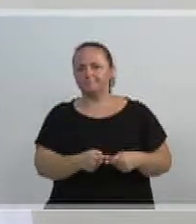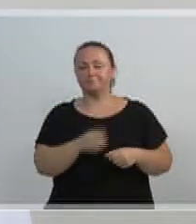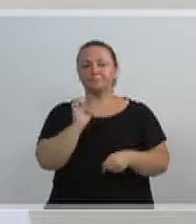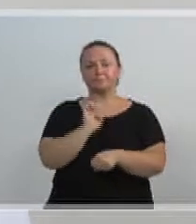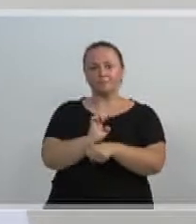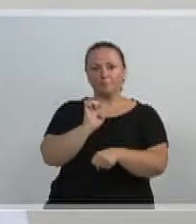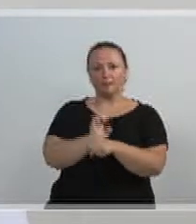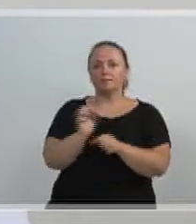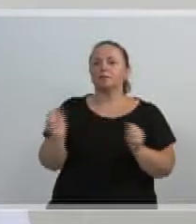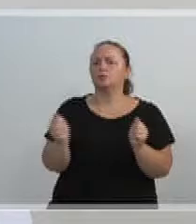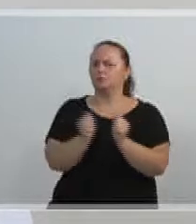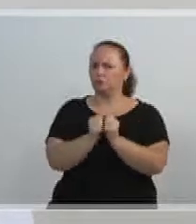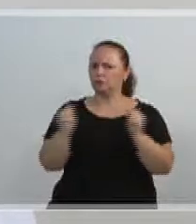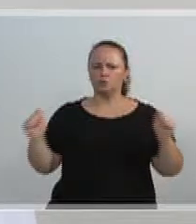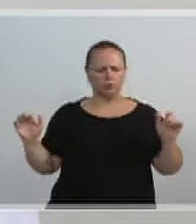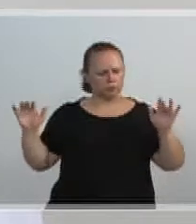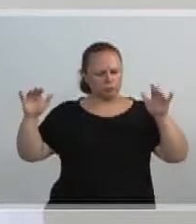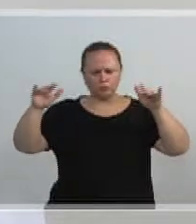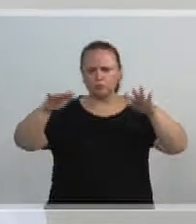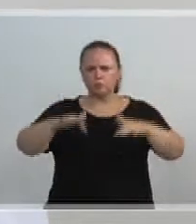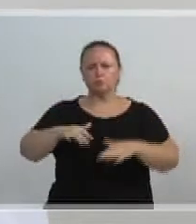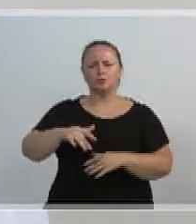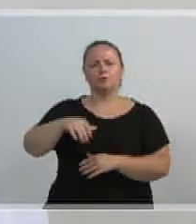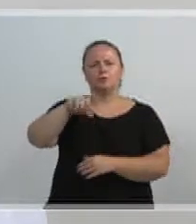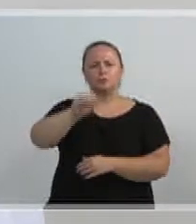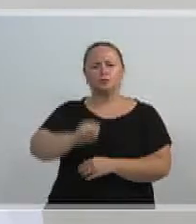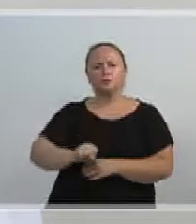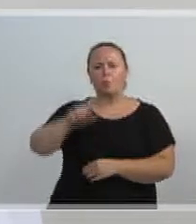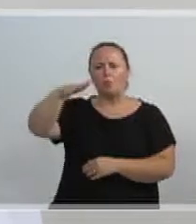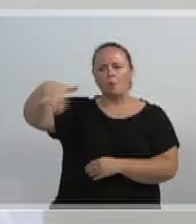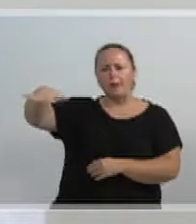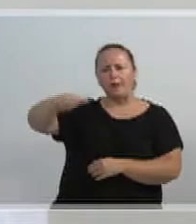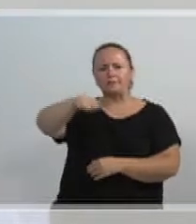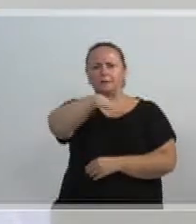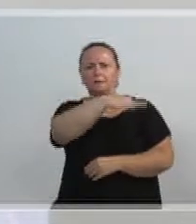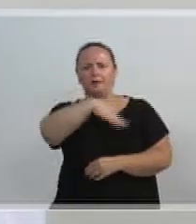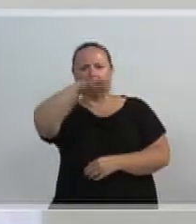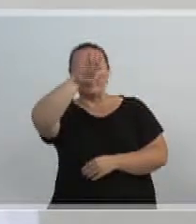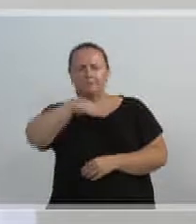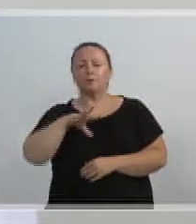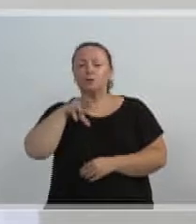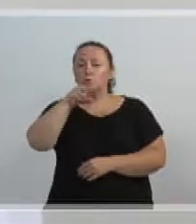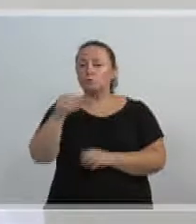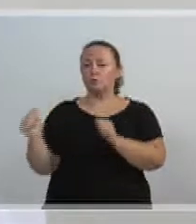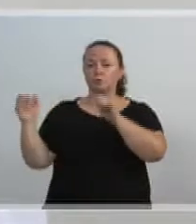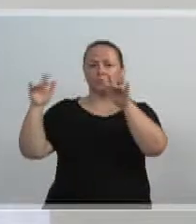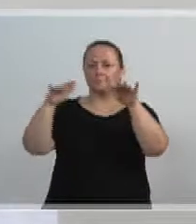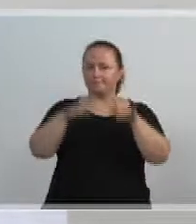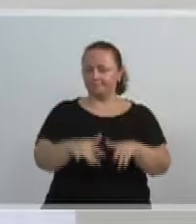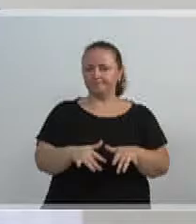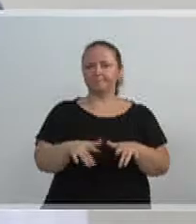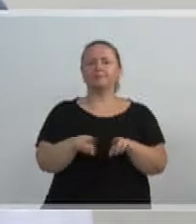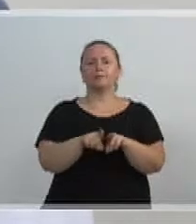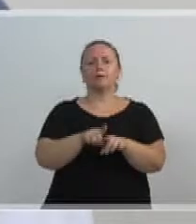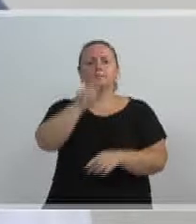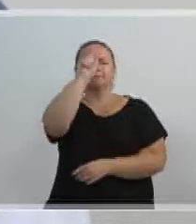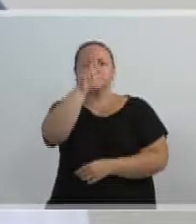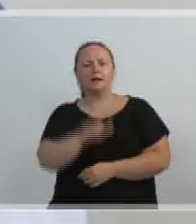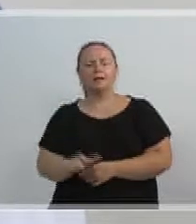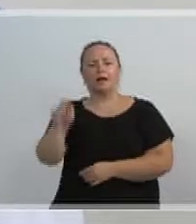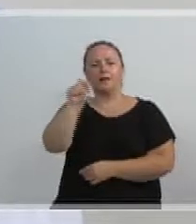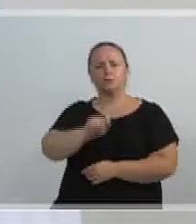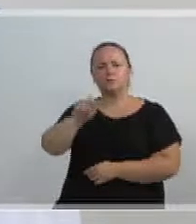né? Desde do Sul, Oeste, todas as regiões, e atletas de várias associações,